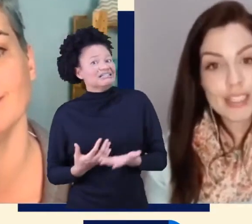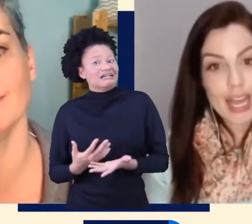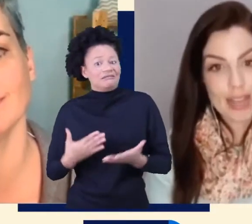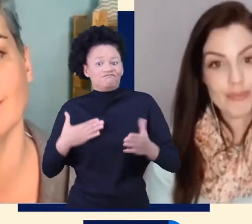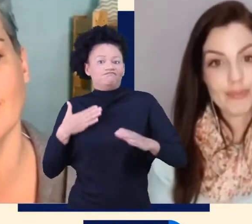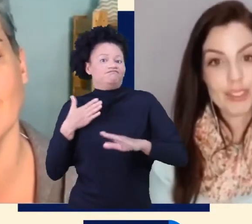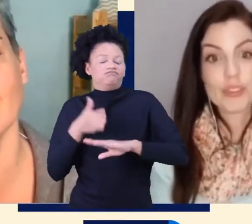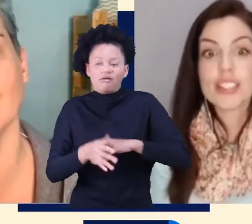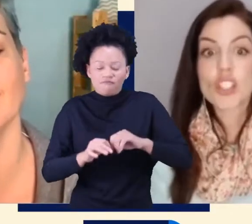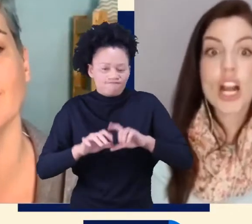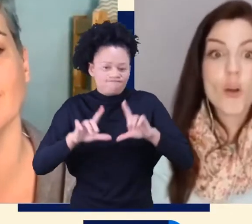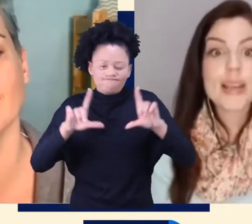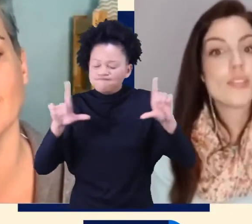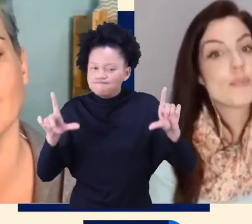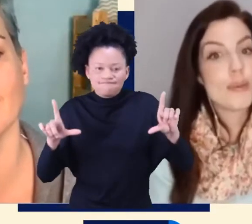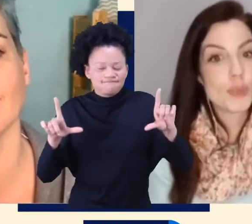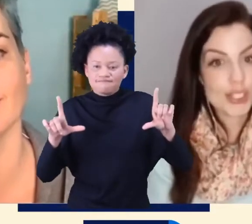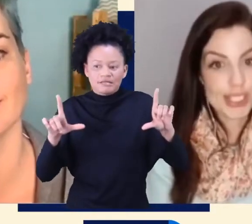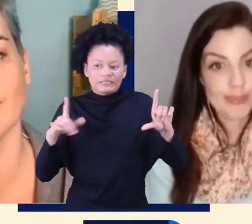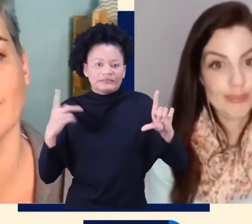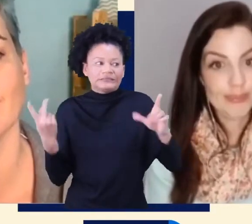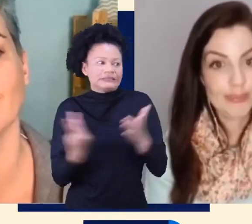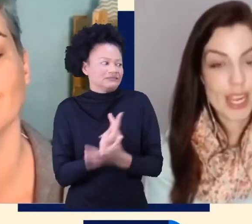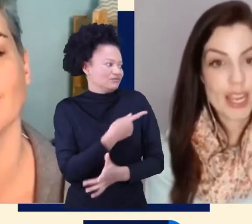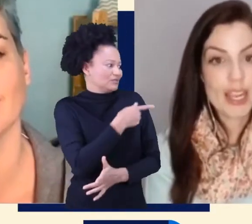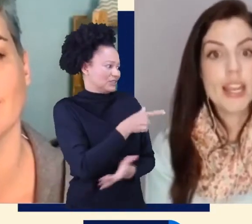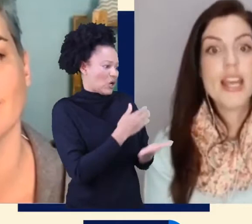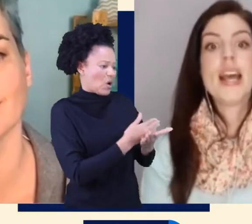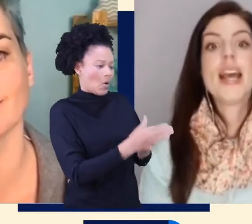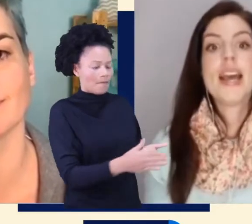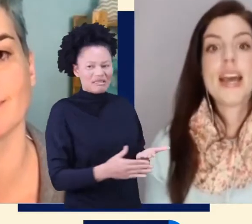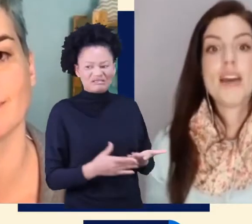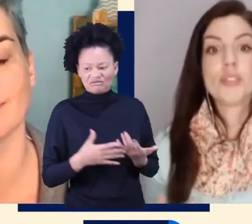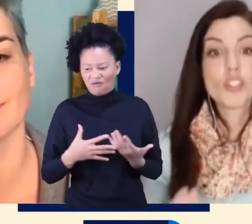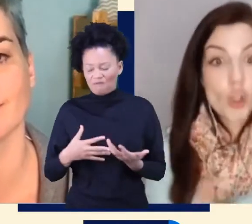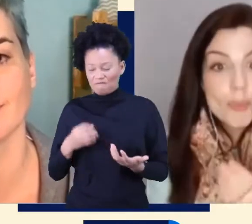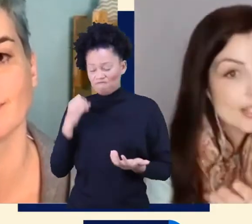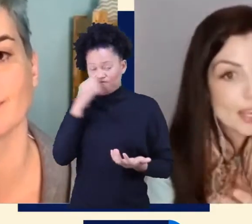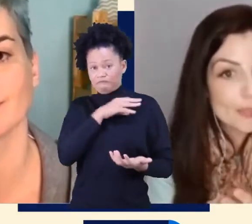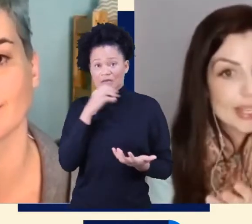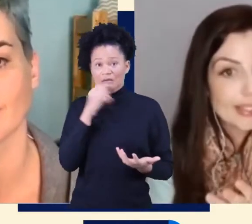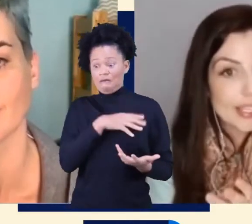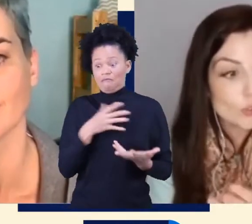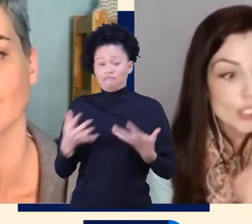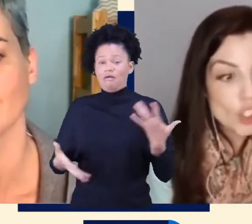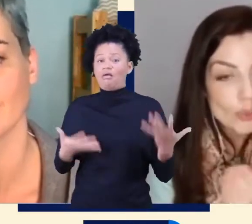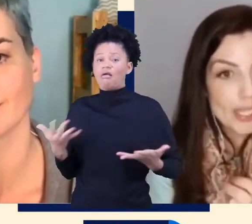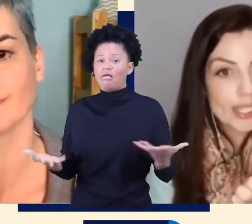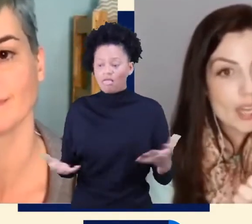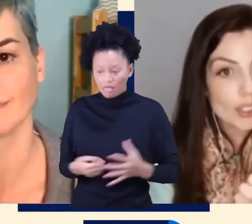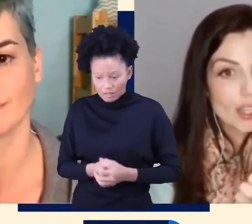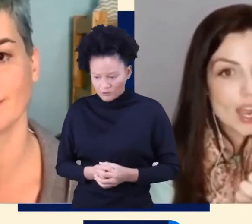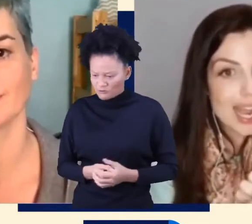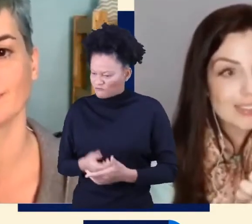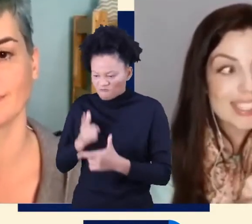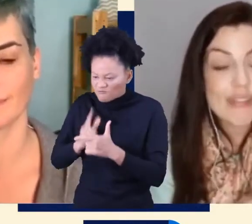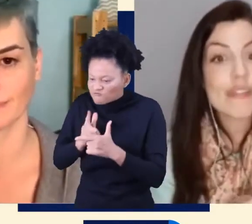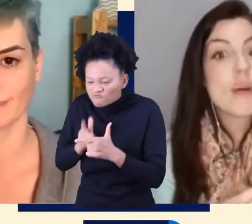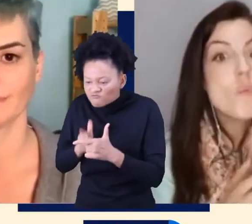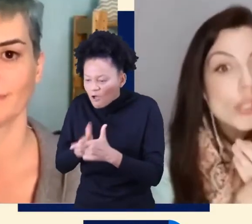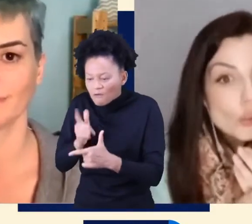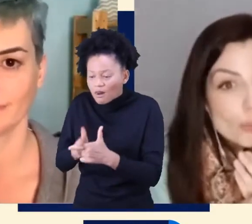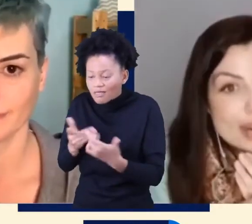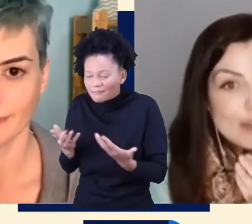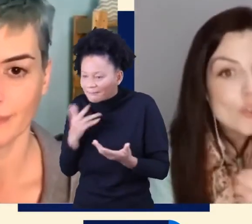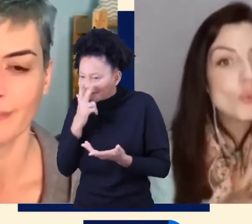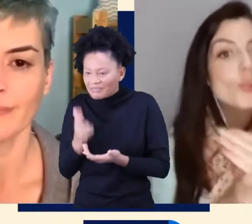que ela vai falar? Se você já começa o papo assim, né? Você já começa repreendendo, deixando bem claro que está errado, que você vai